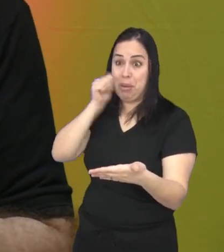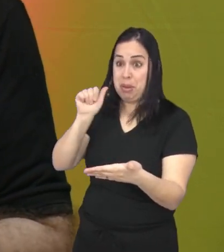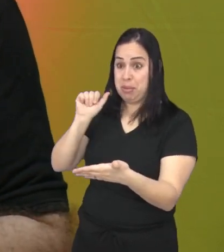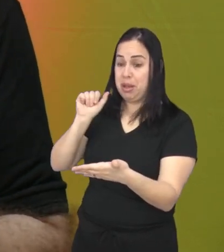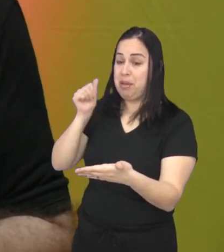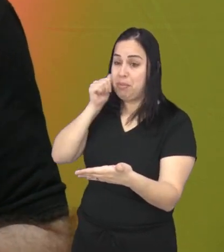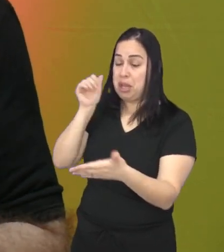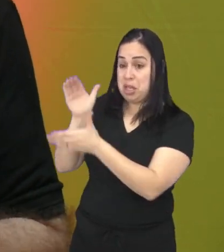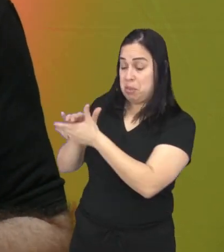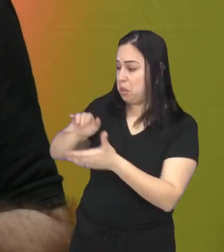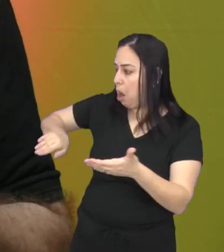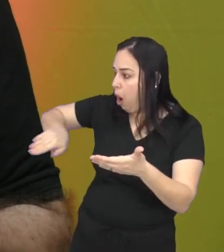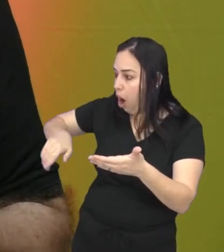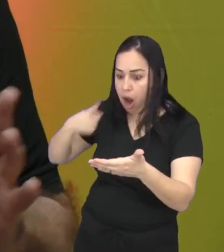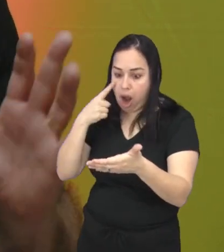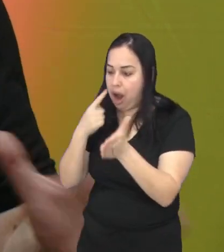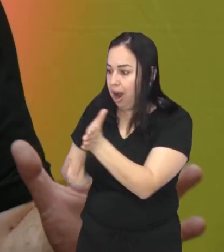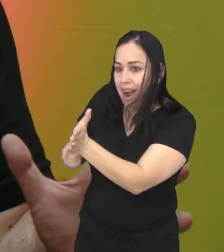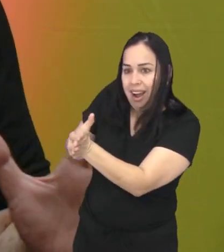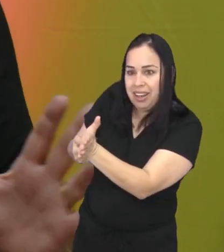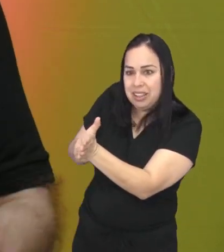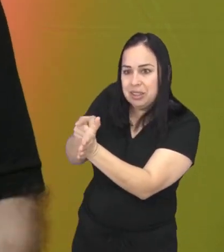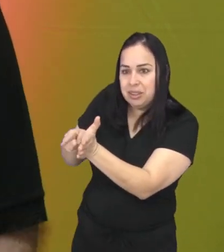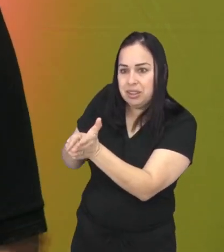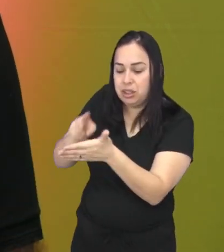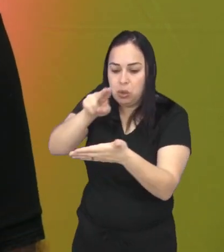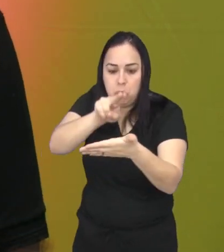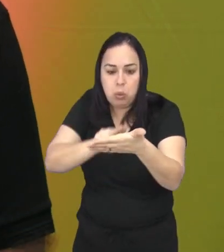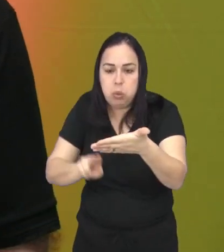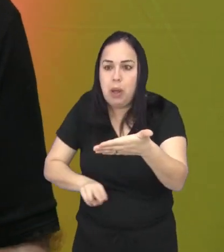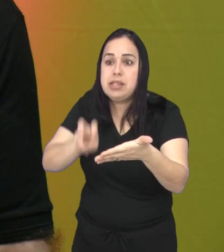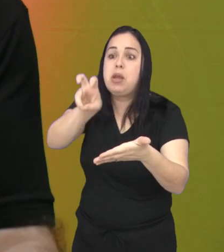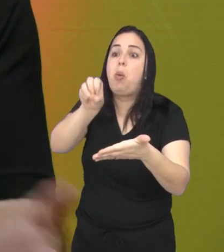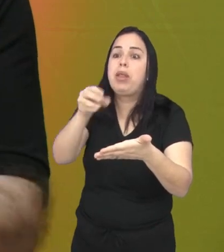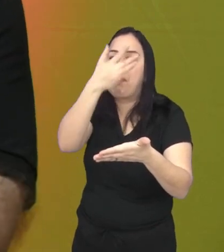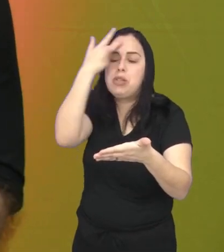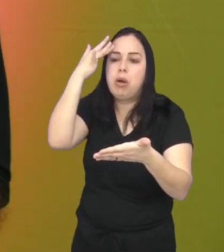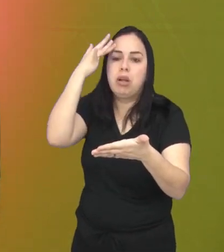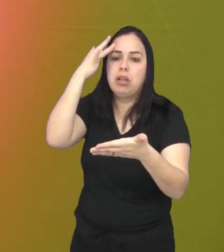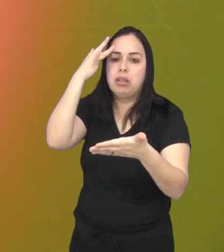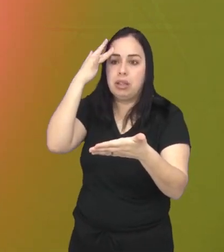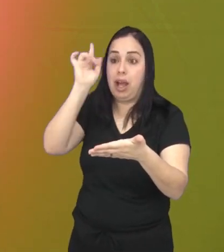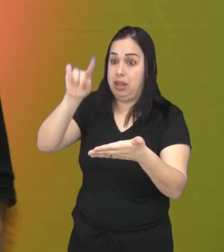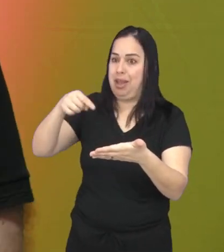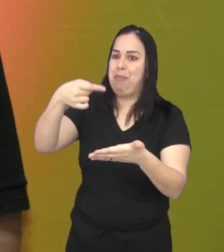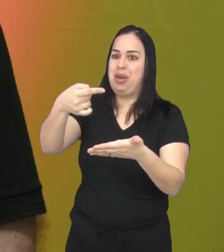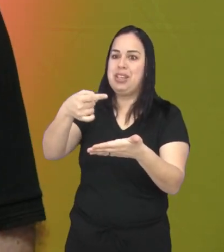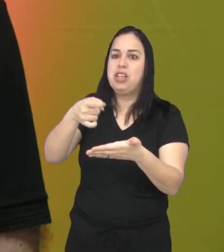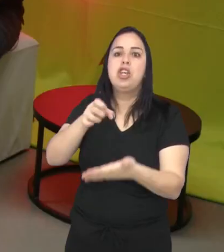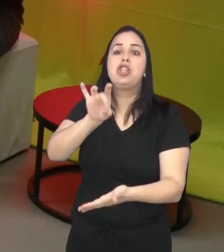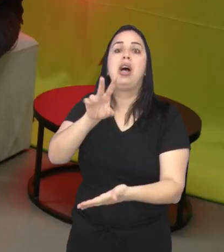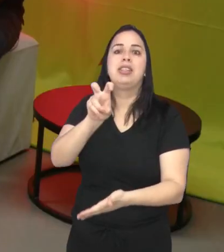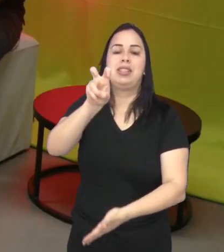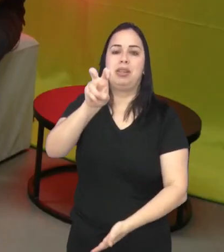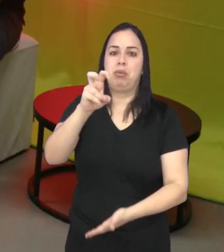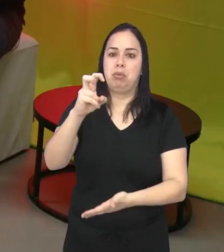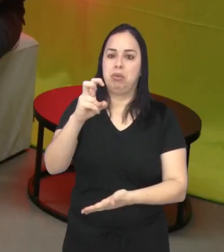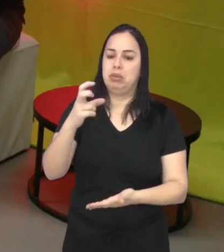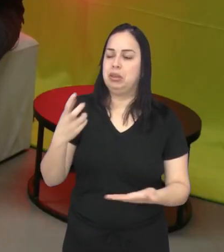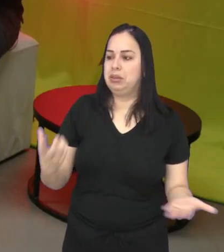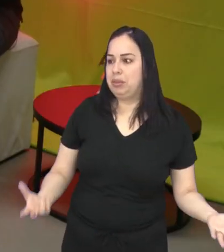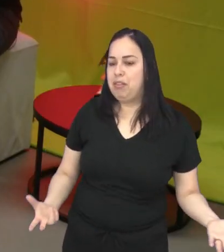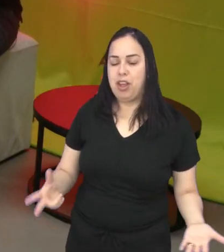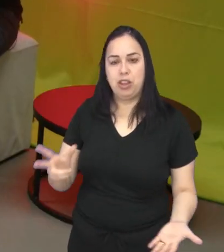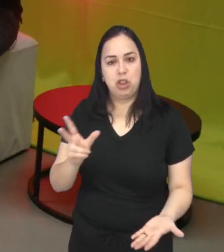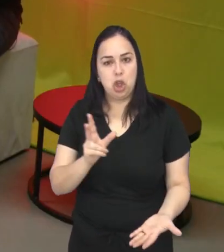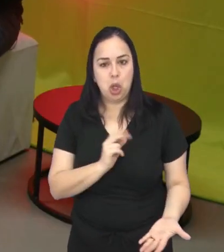peraí, tem um negócio que tá acontecendo aqui. A gente tava na lista dos 50. Mas aí depois tem que estar na lista dos 5, né? Sim. Aí eu falei, nunca a gente vai estar na lista